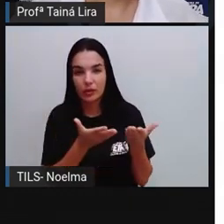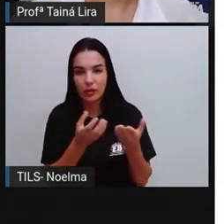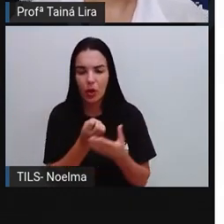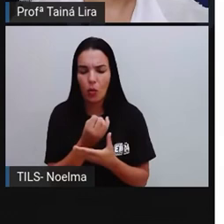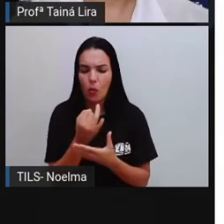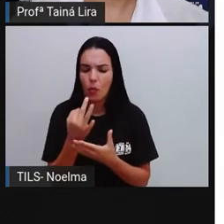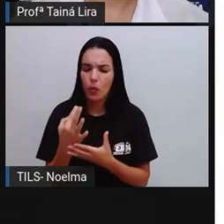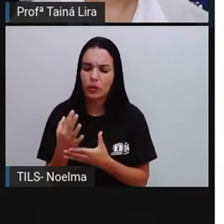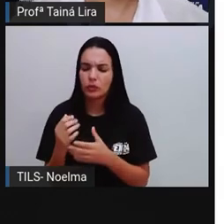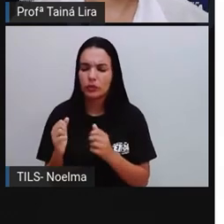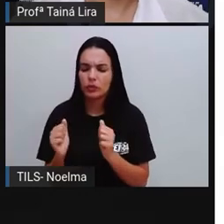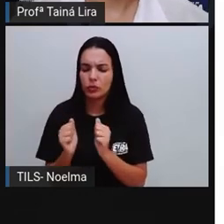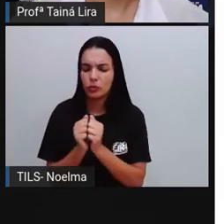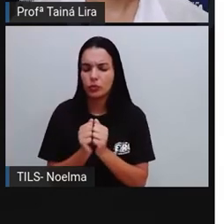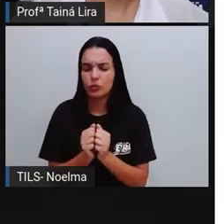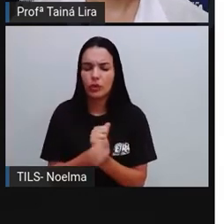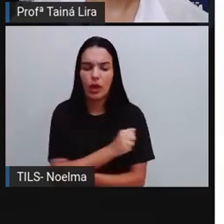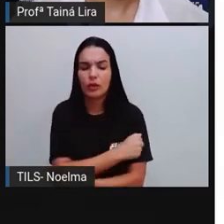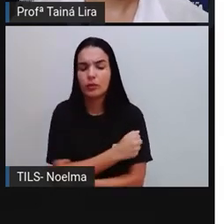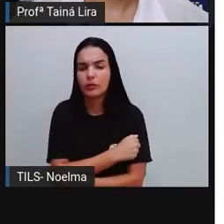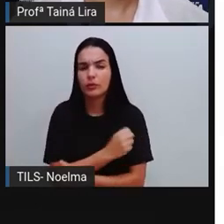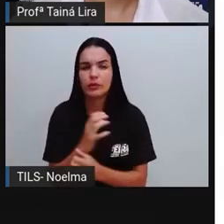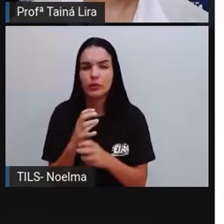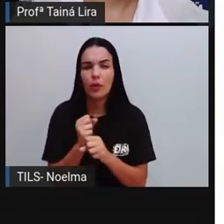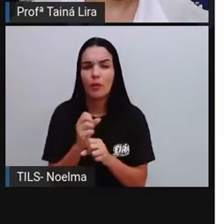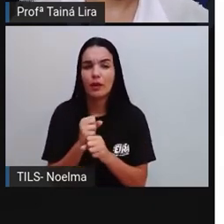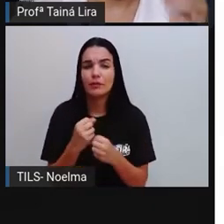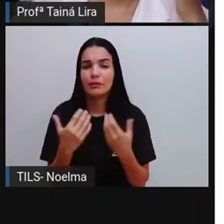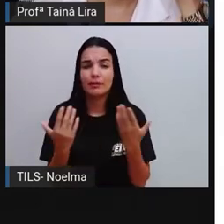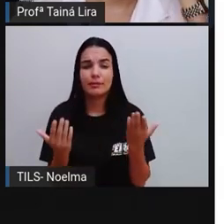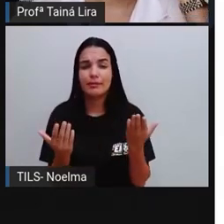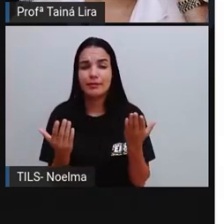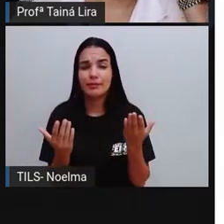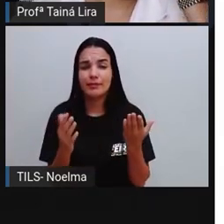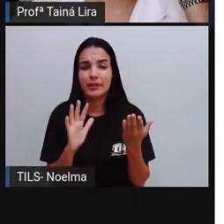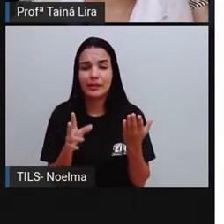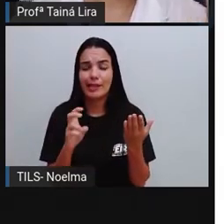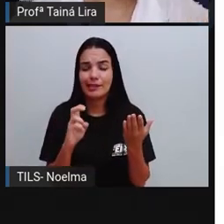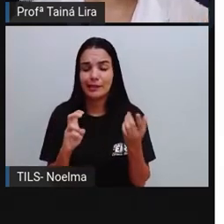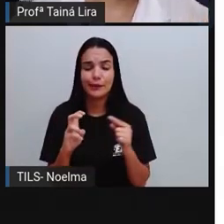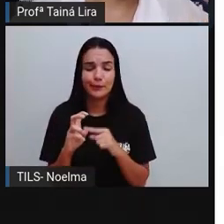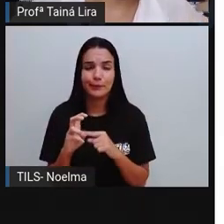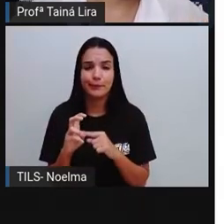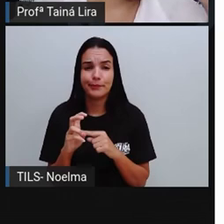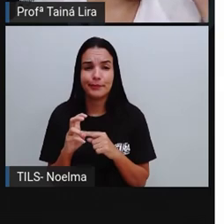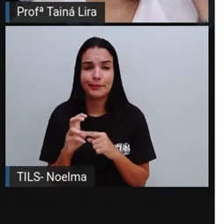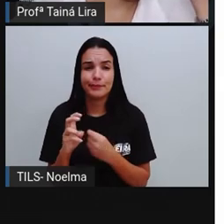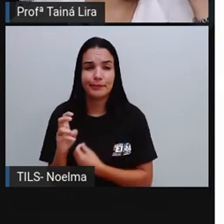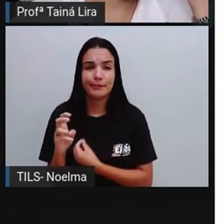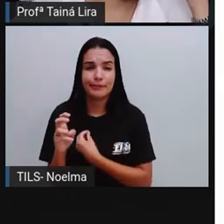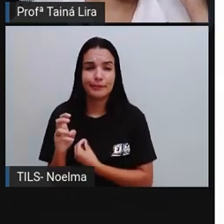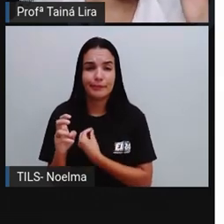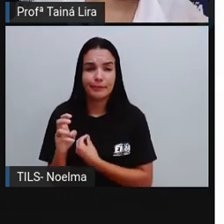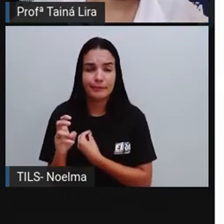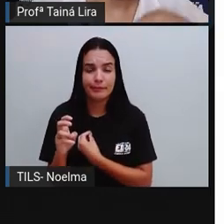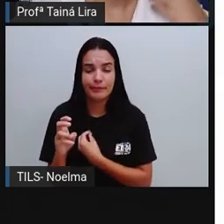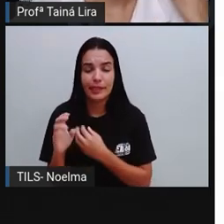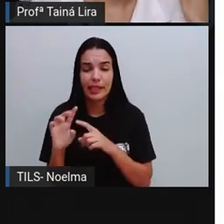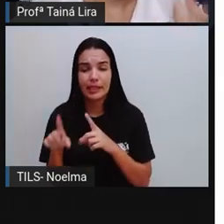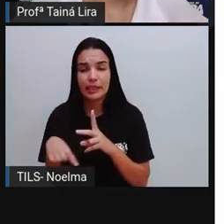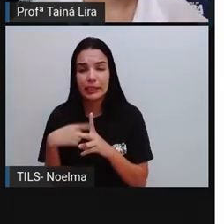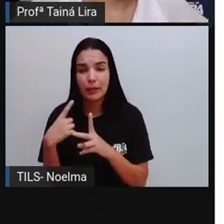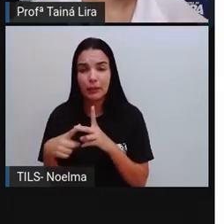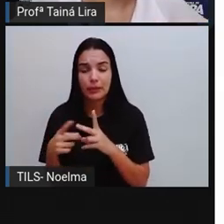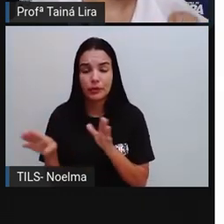alunos participarão da batalha? E aí, segundo ano, já tinham 5 alunos, né, que já estavam brincando aí desde o início.